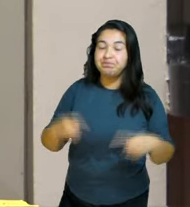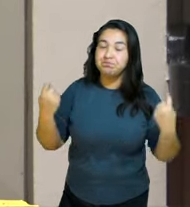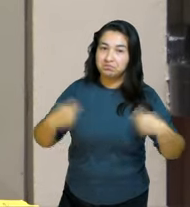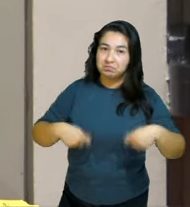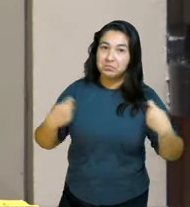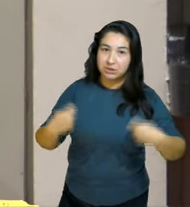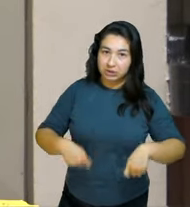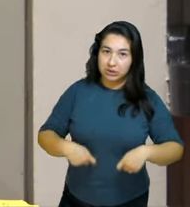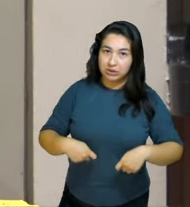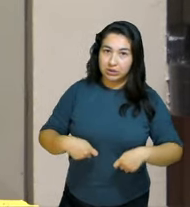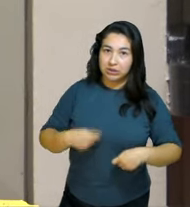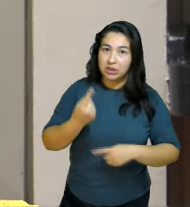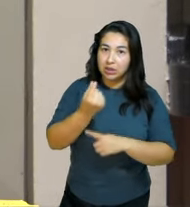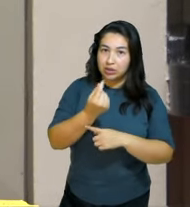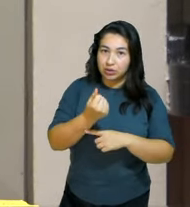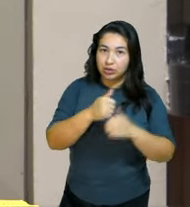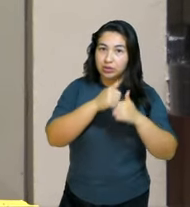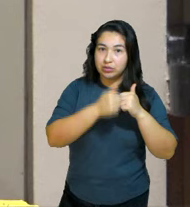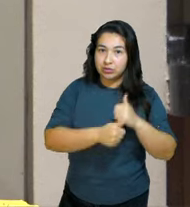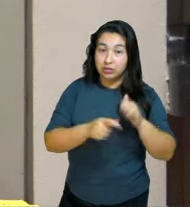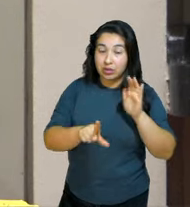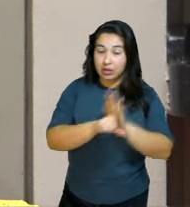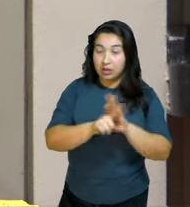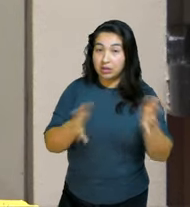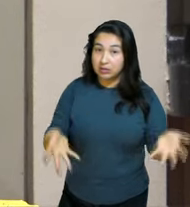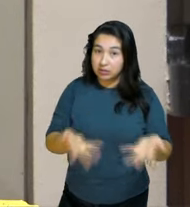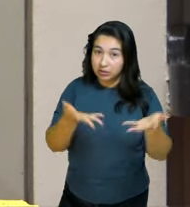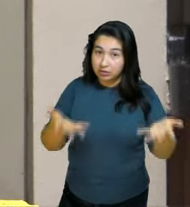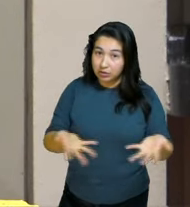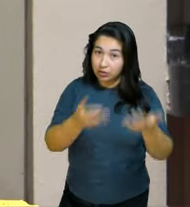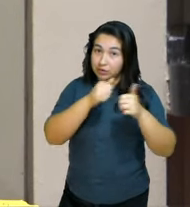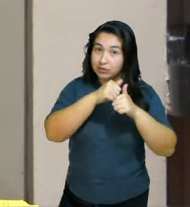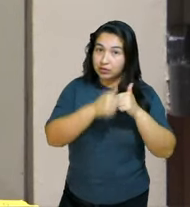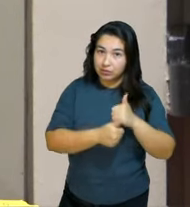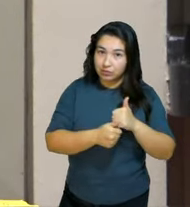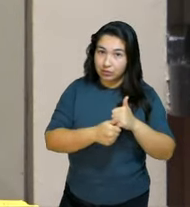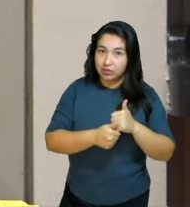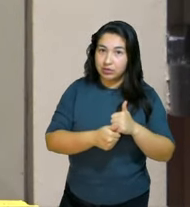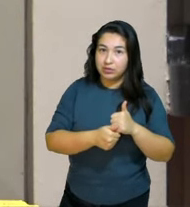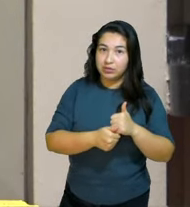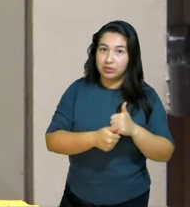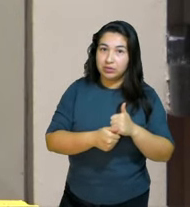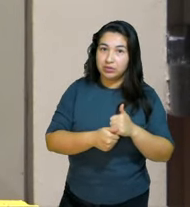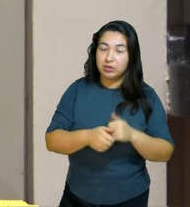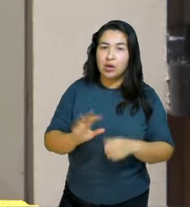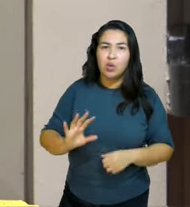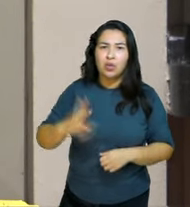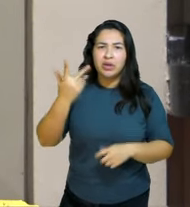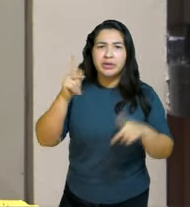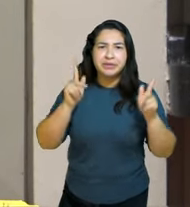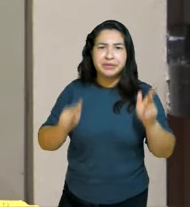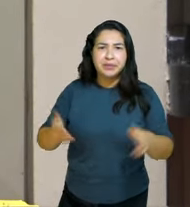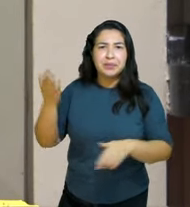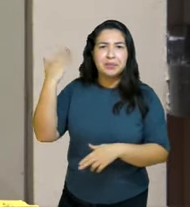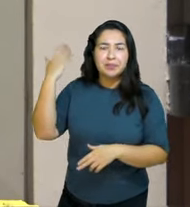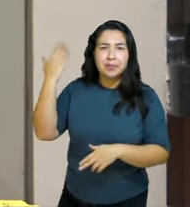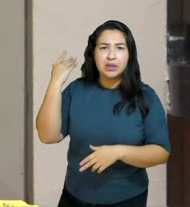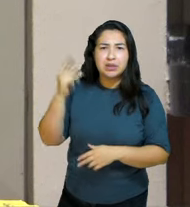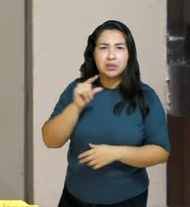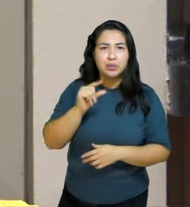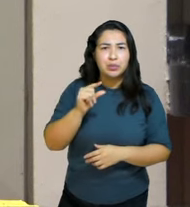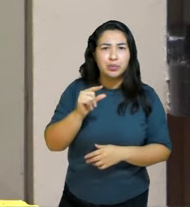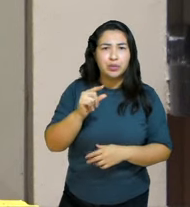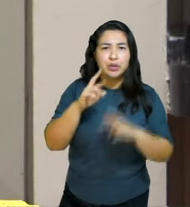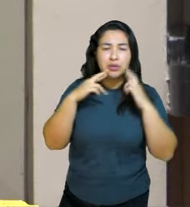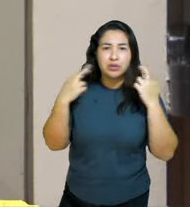do Bolsa Atleta, da Lei de Incentivo ao Esporte, para não ocorrer fatos como ocorreram alguns dias atrás. Fizemos uma audiência, uma reunião